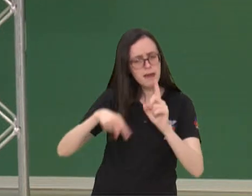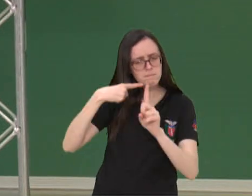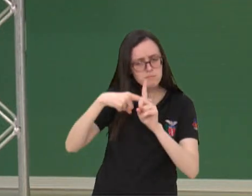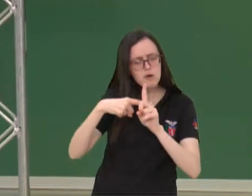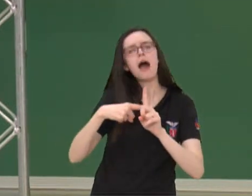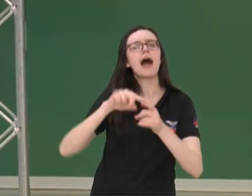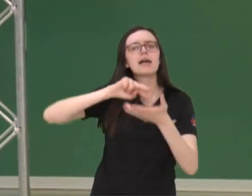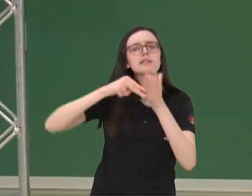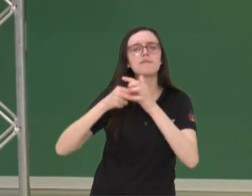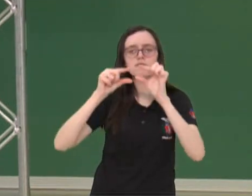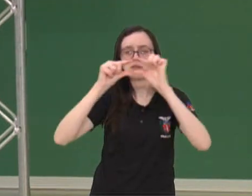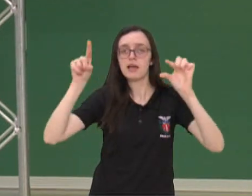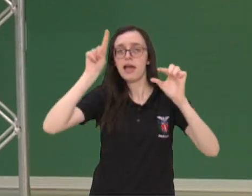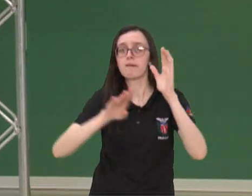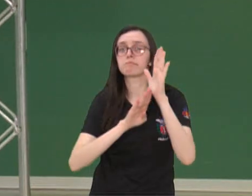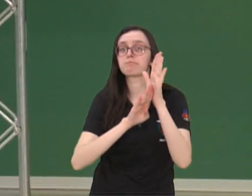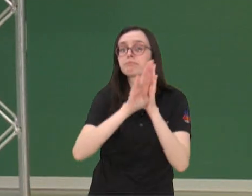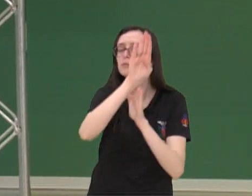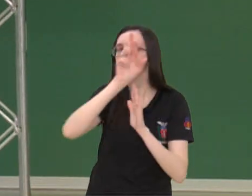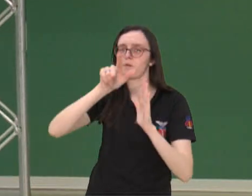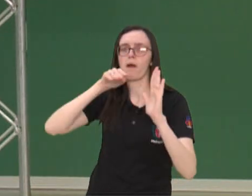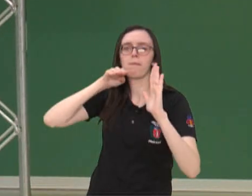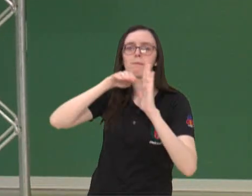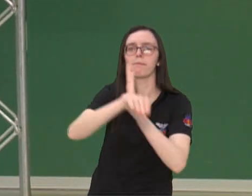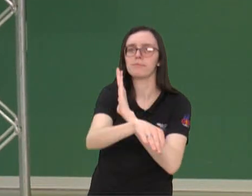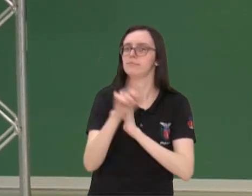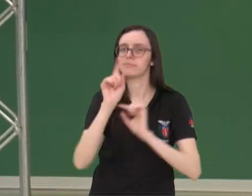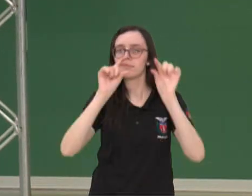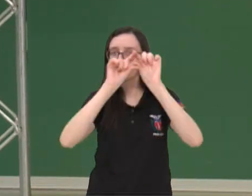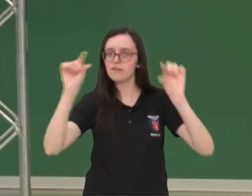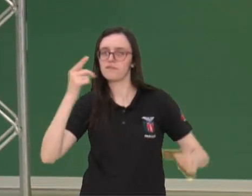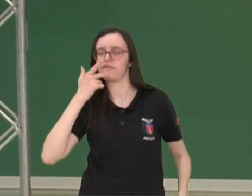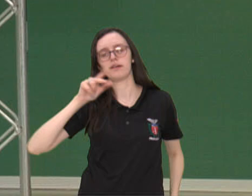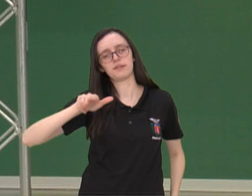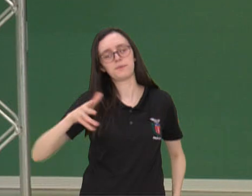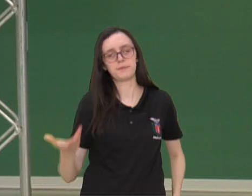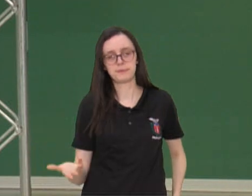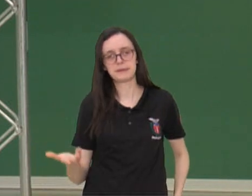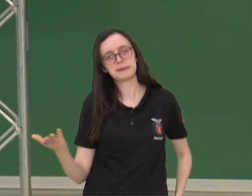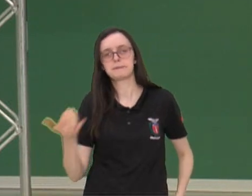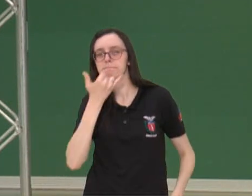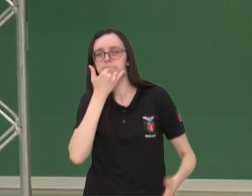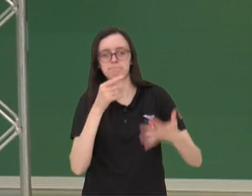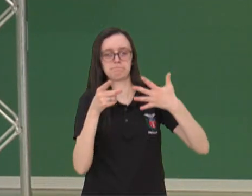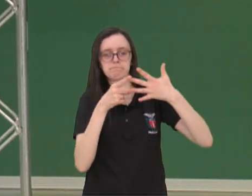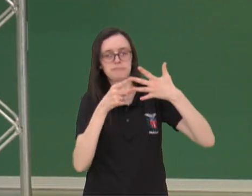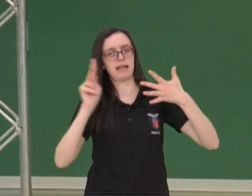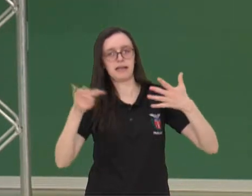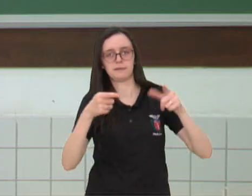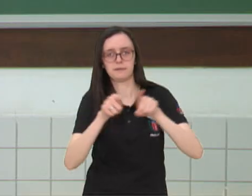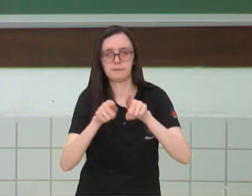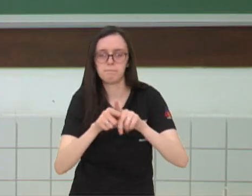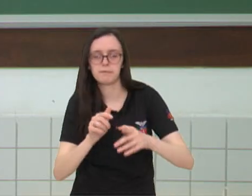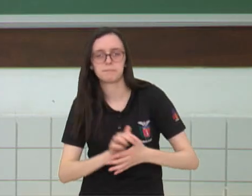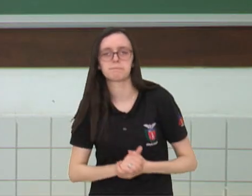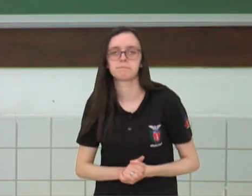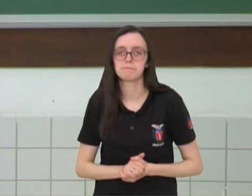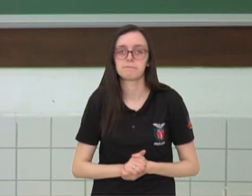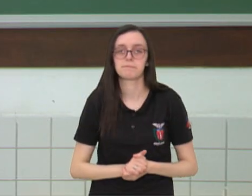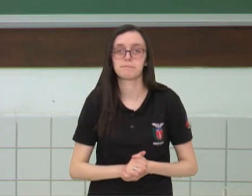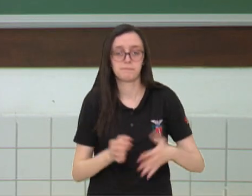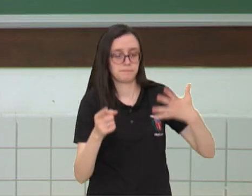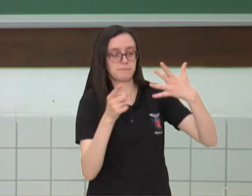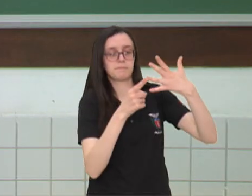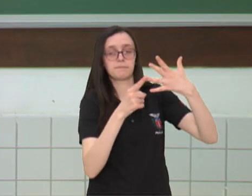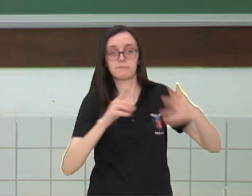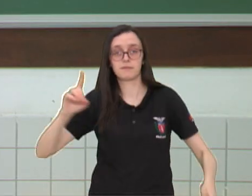a função é crescente e não decrescente, como disse aqui. Então, a letra C, incorreta. Letra